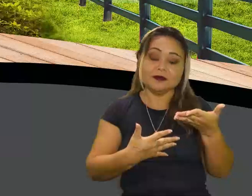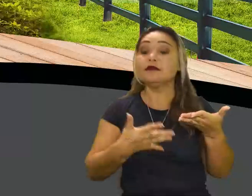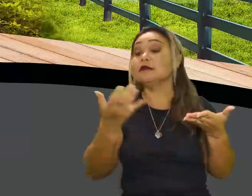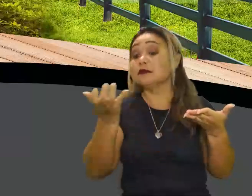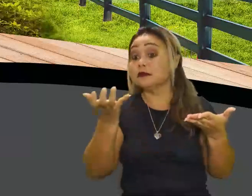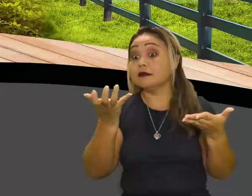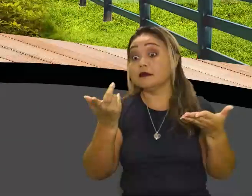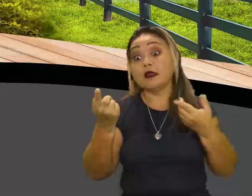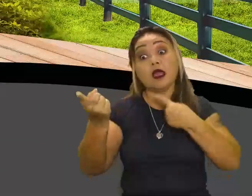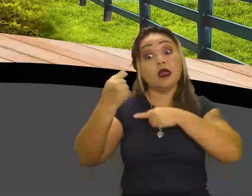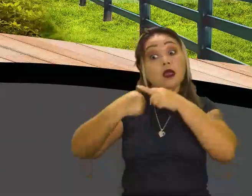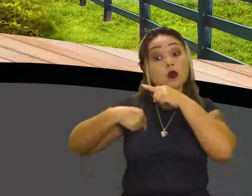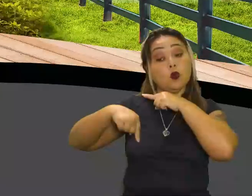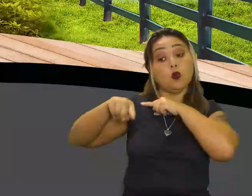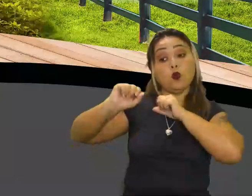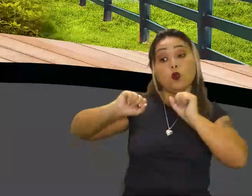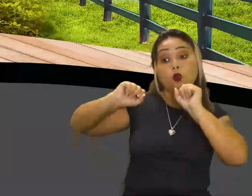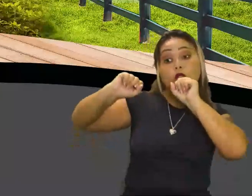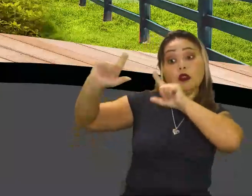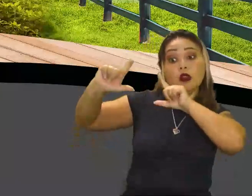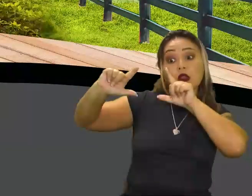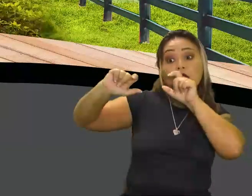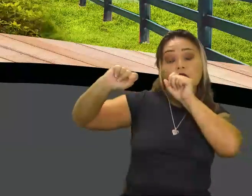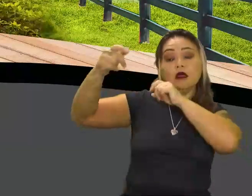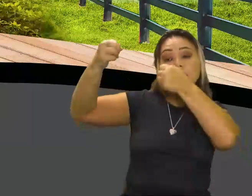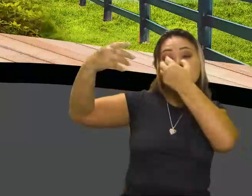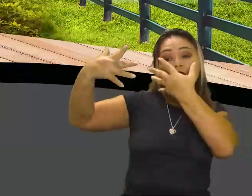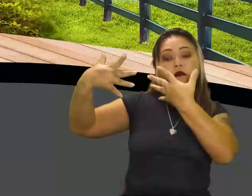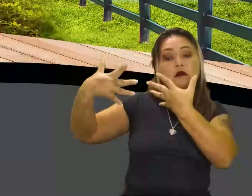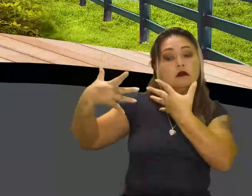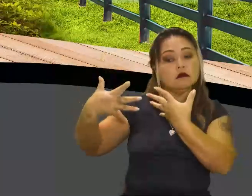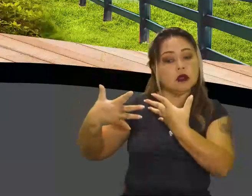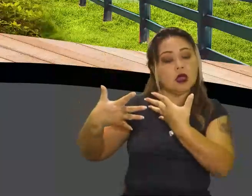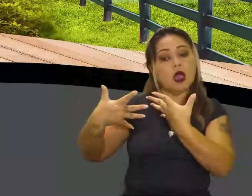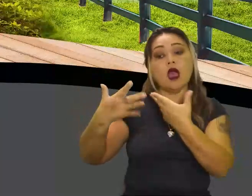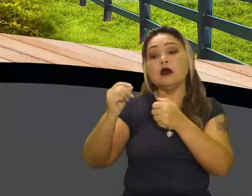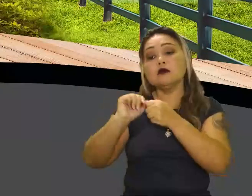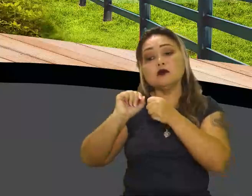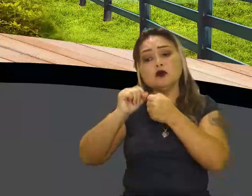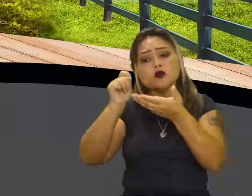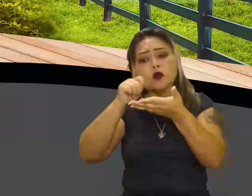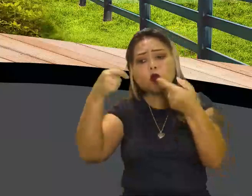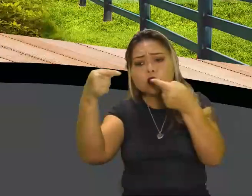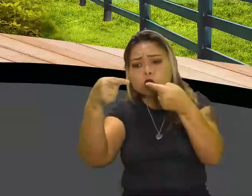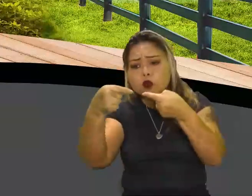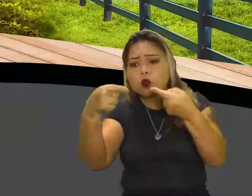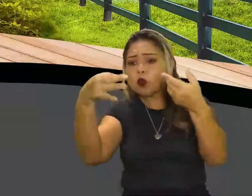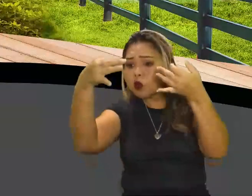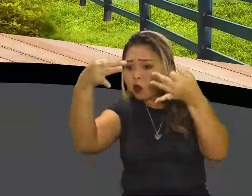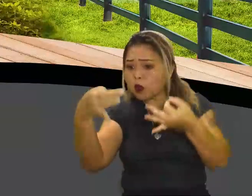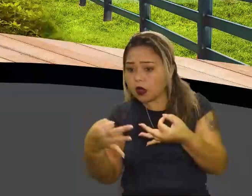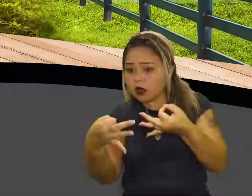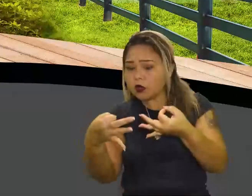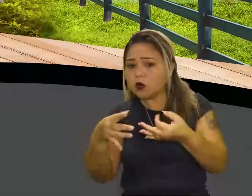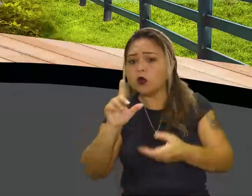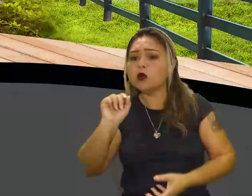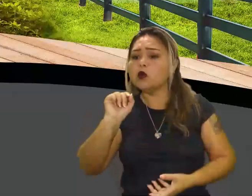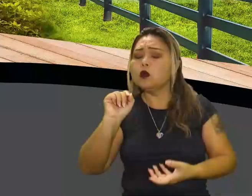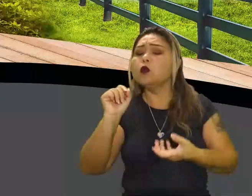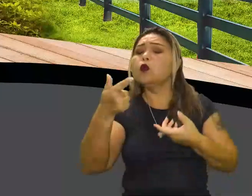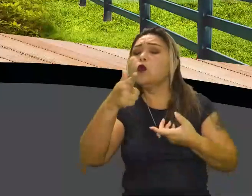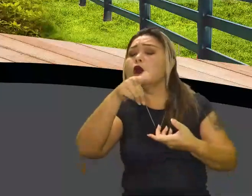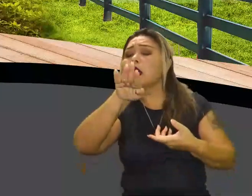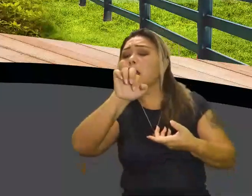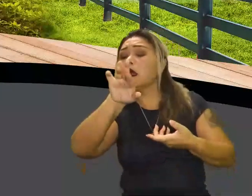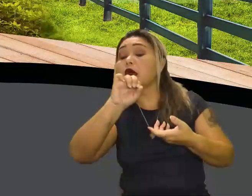gente pode voltar ao slide para poder explicar se você não colocou o gabarito correto. Ei, professor, o que é mesmo o